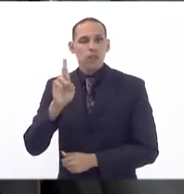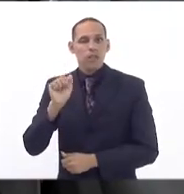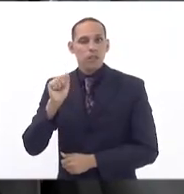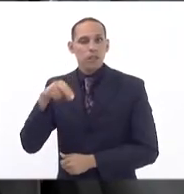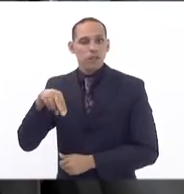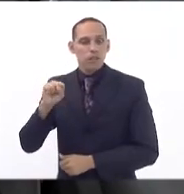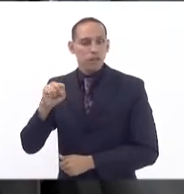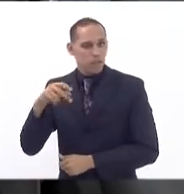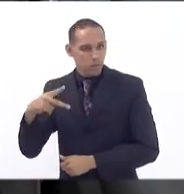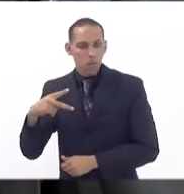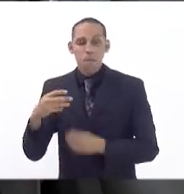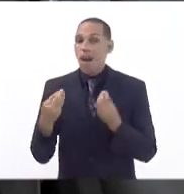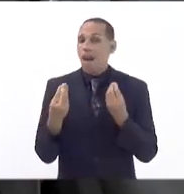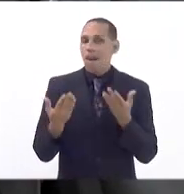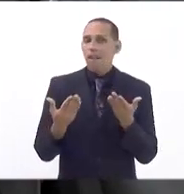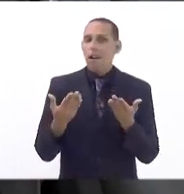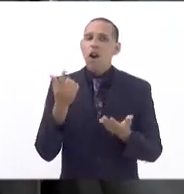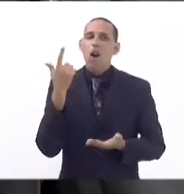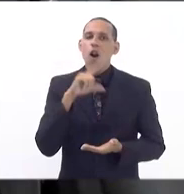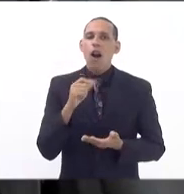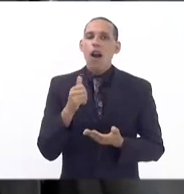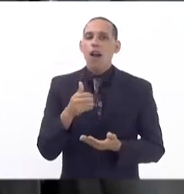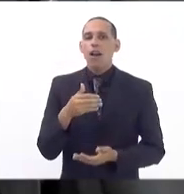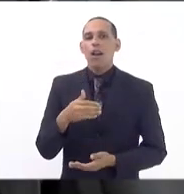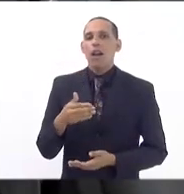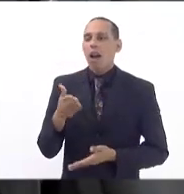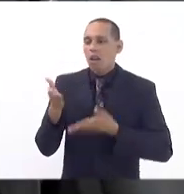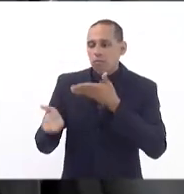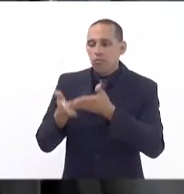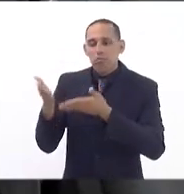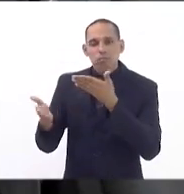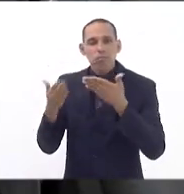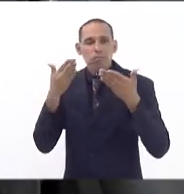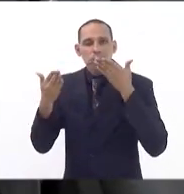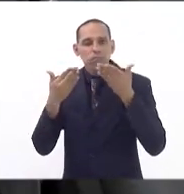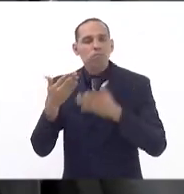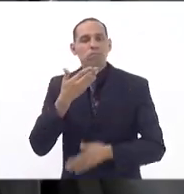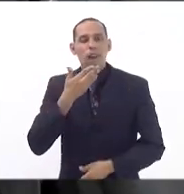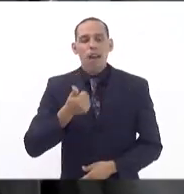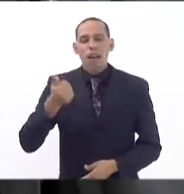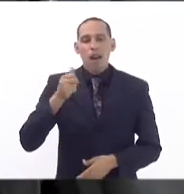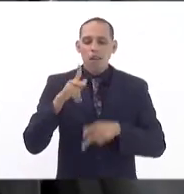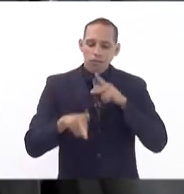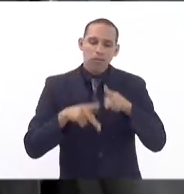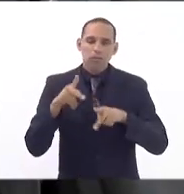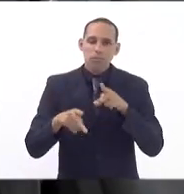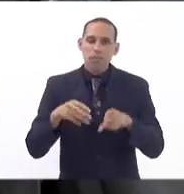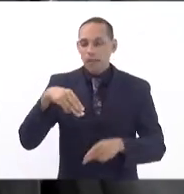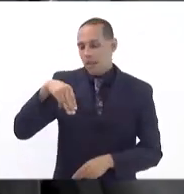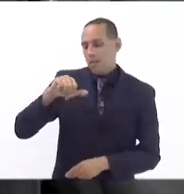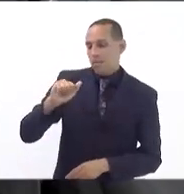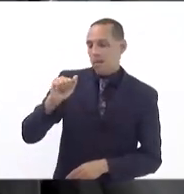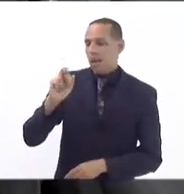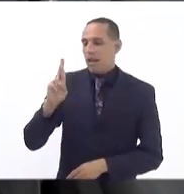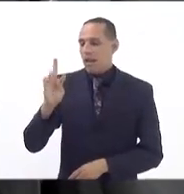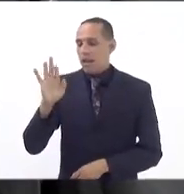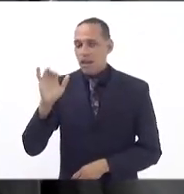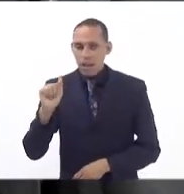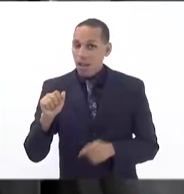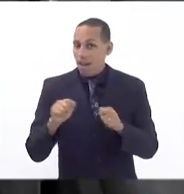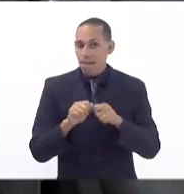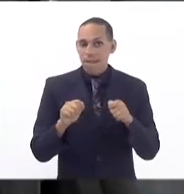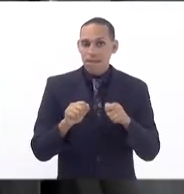sentido de dar a possibilidade do melhor atendimento à população basicamente a Marta vai redigir a parte que é da